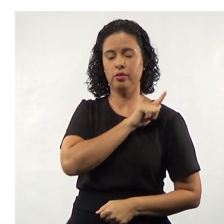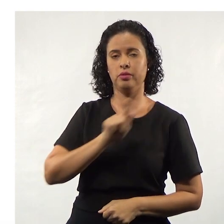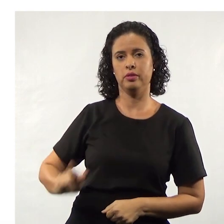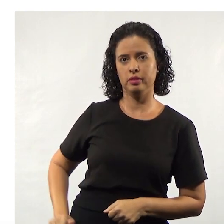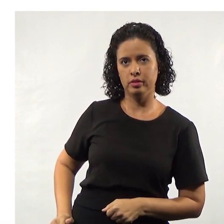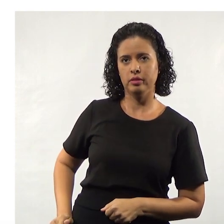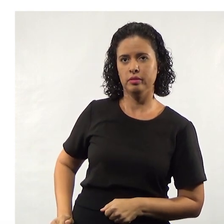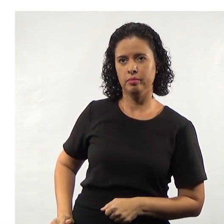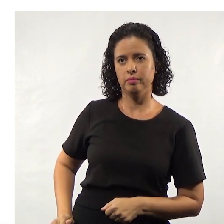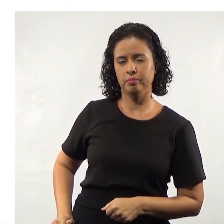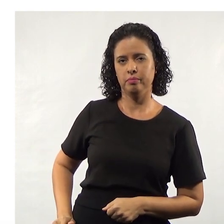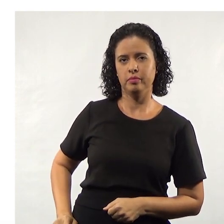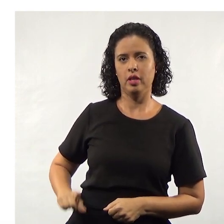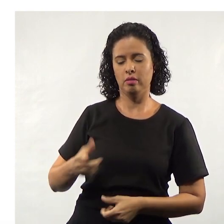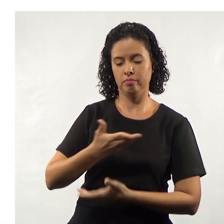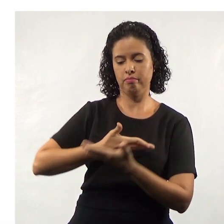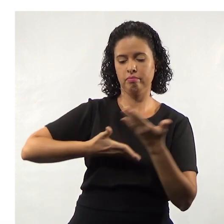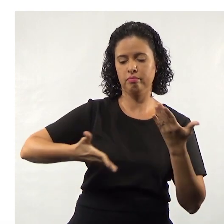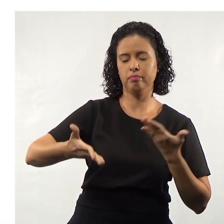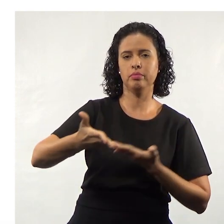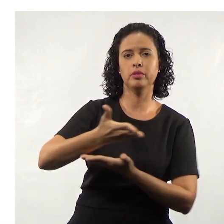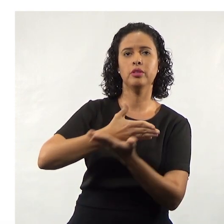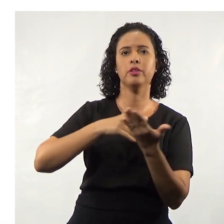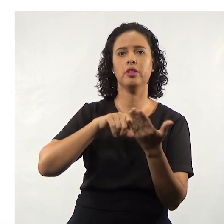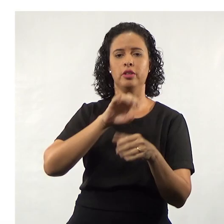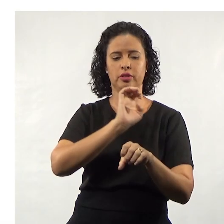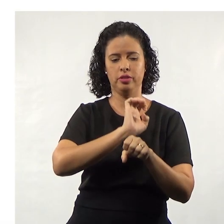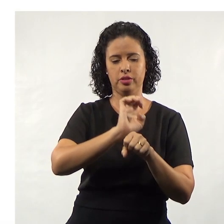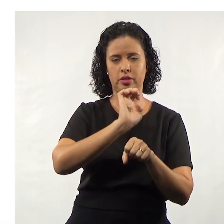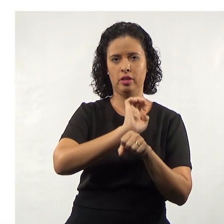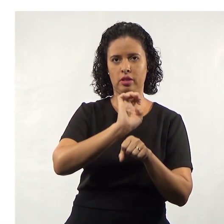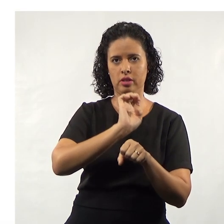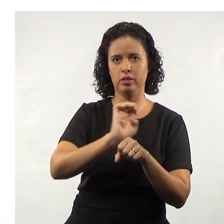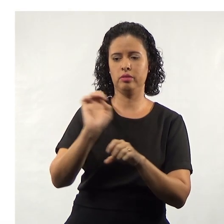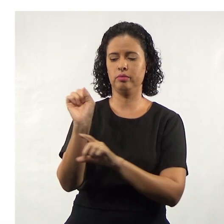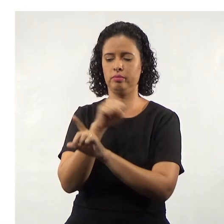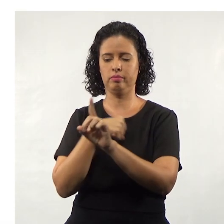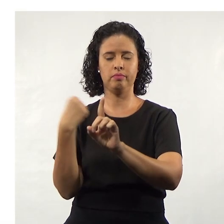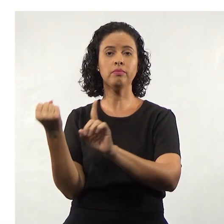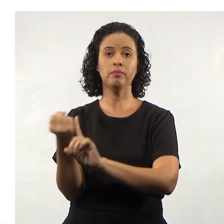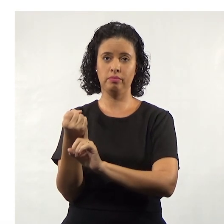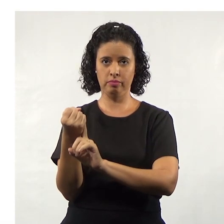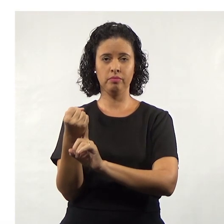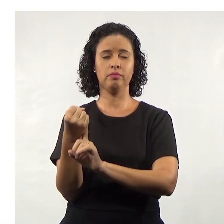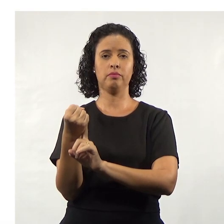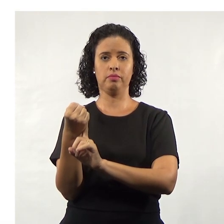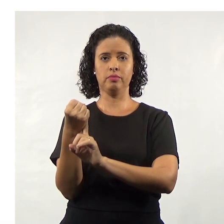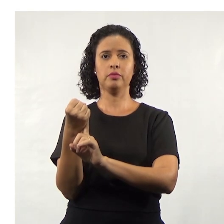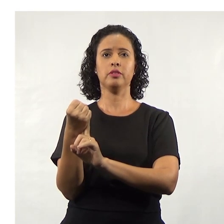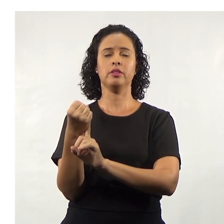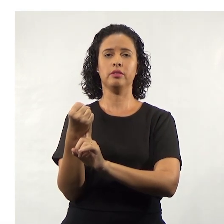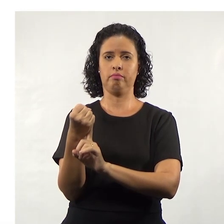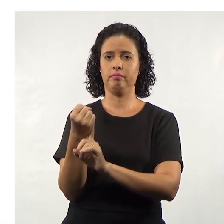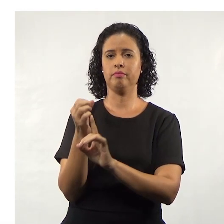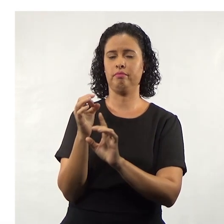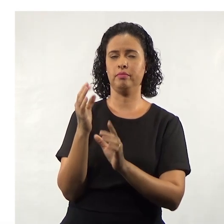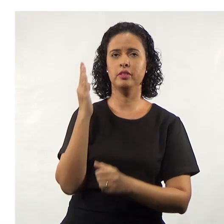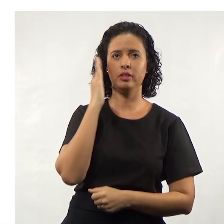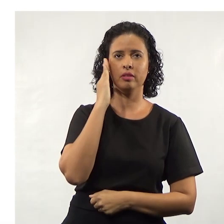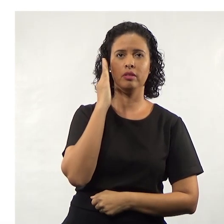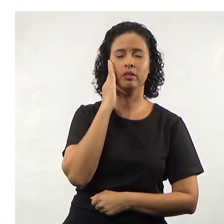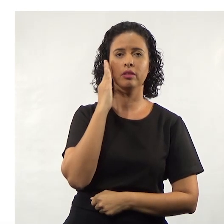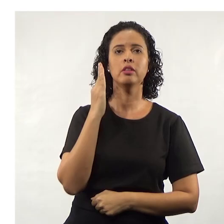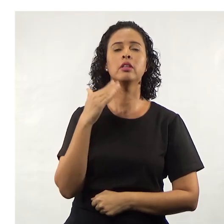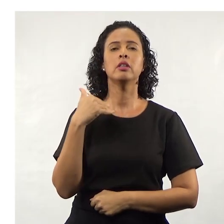o quê? Mediadas na relação entre o Estado e a sociedade, tá bom? É claro, senão não